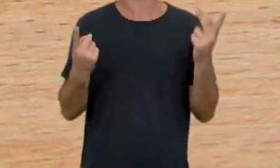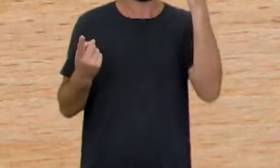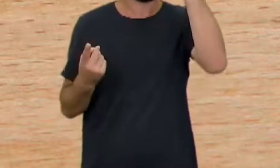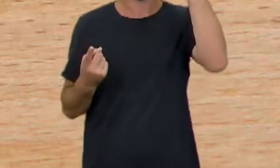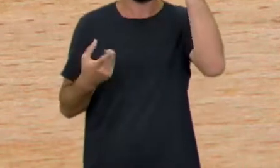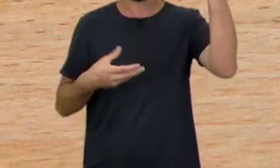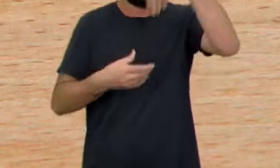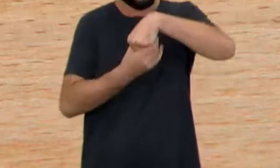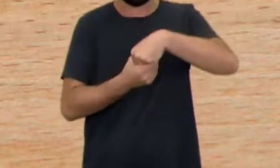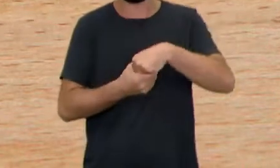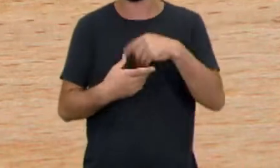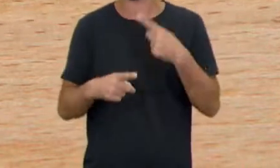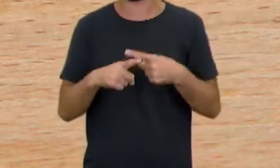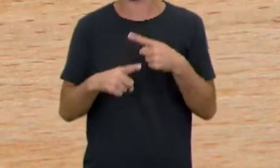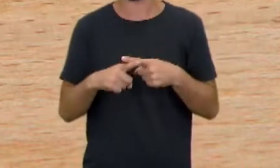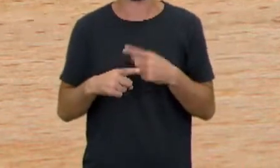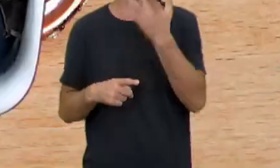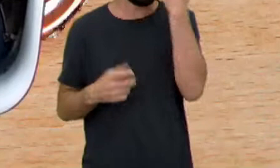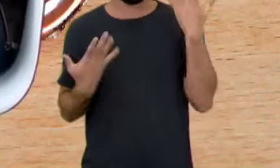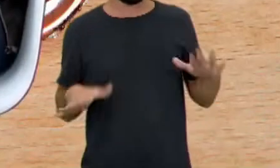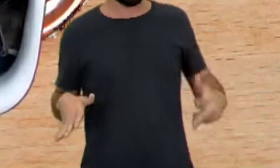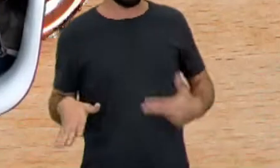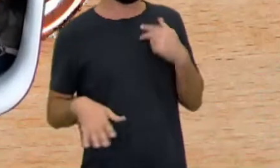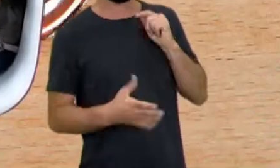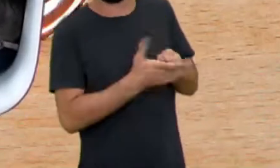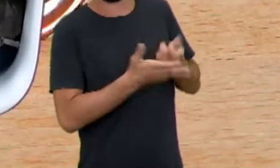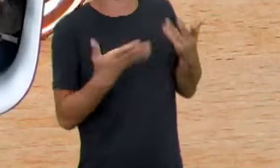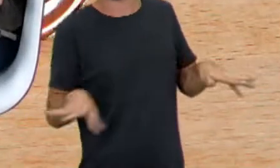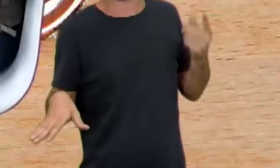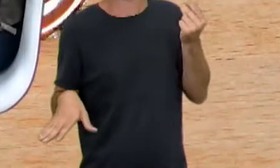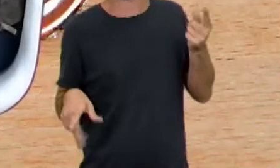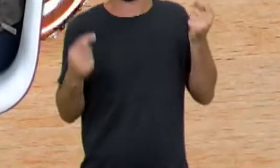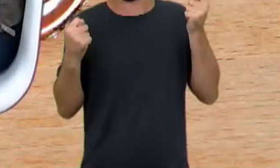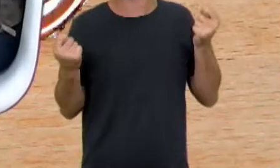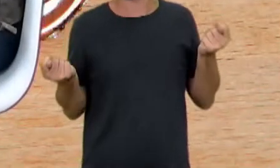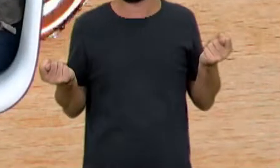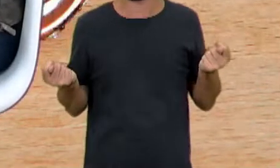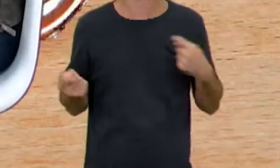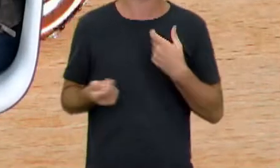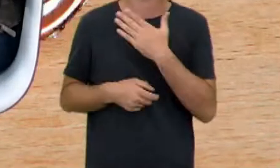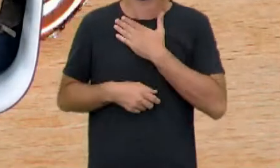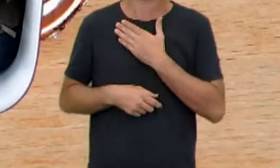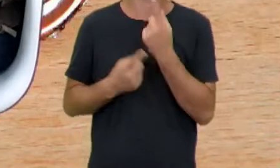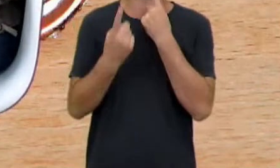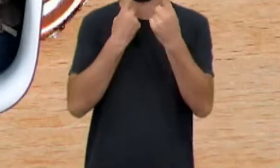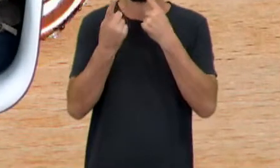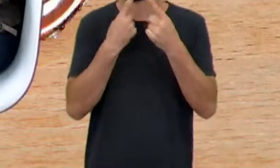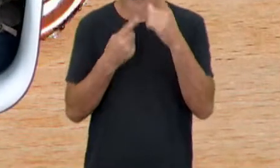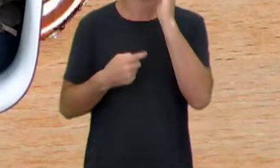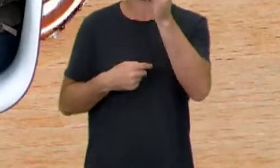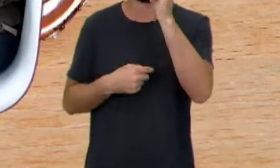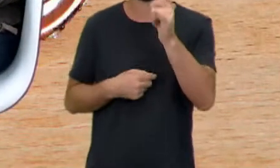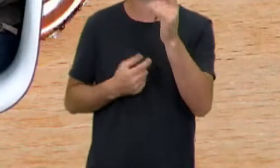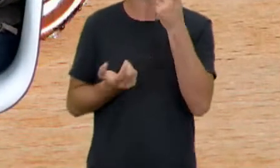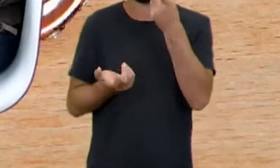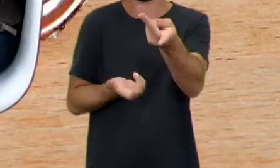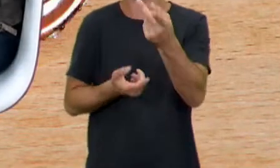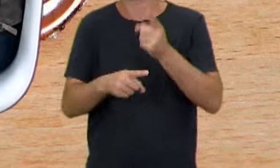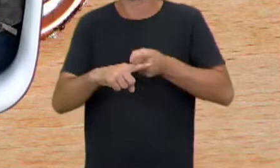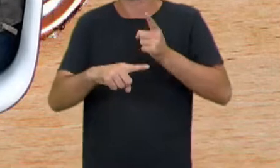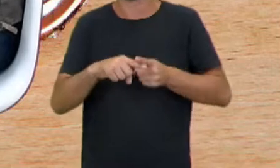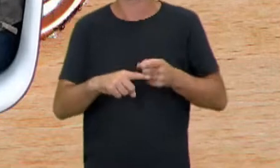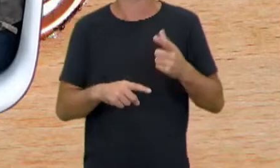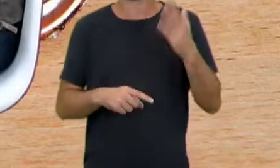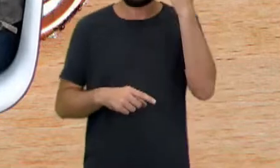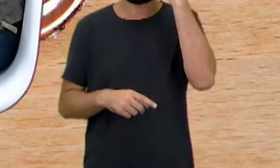escapar porque eles querem economizar o dinheiro. Mas, assim, é bom, eu gosto de conversar em toda oportunidade que eu tenho de contar isso, porque existe uma diferença